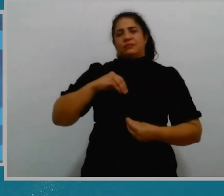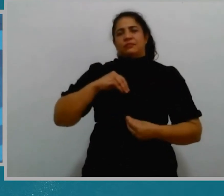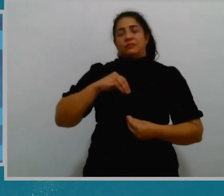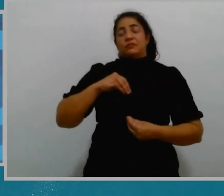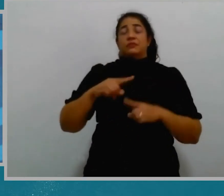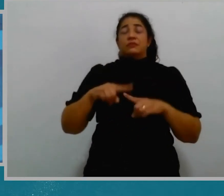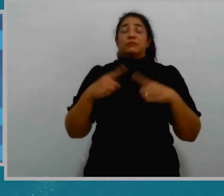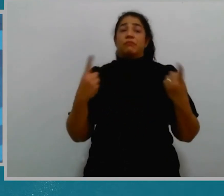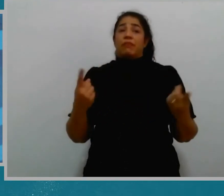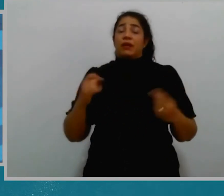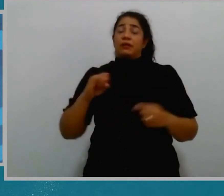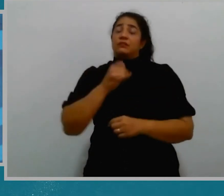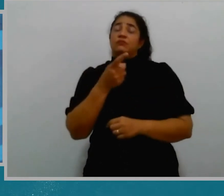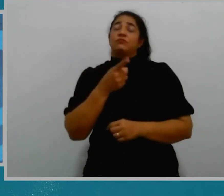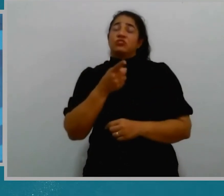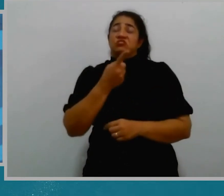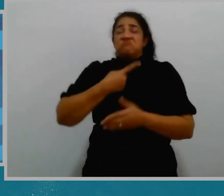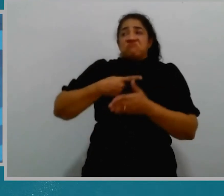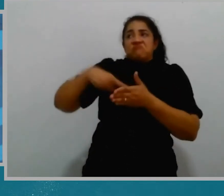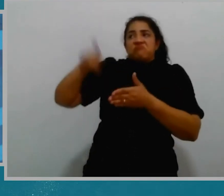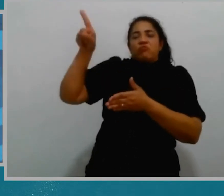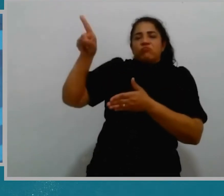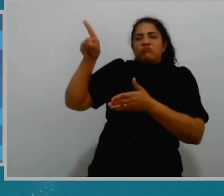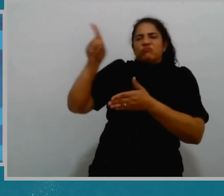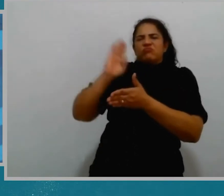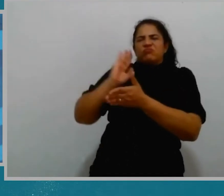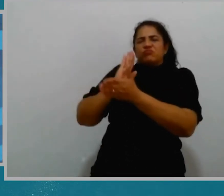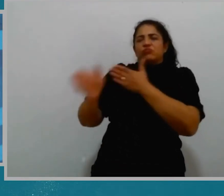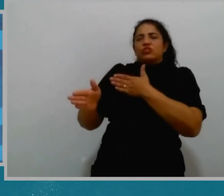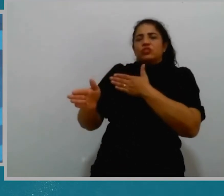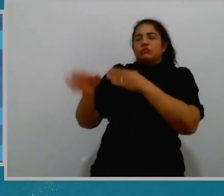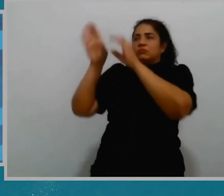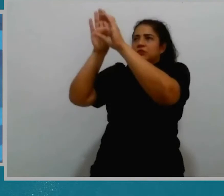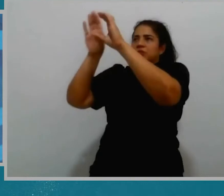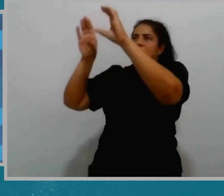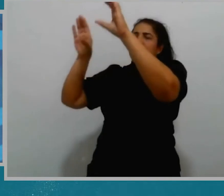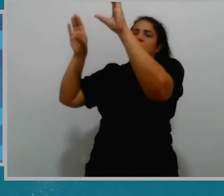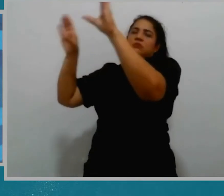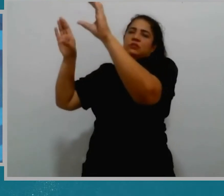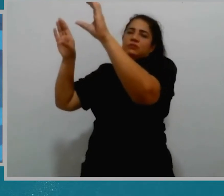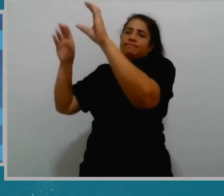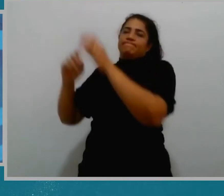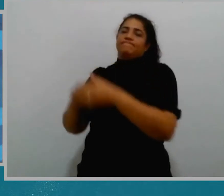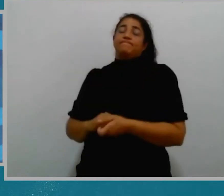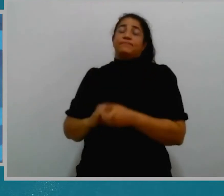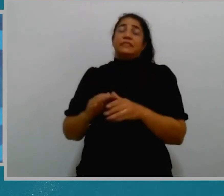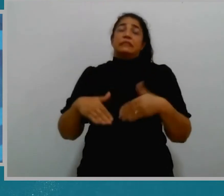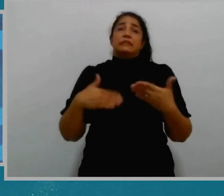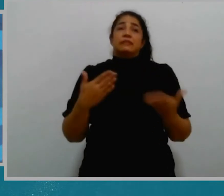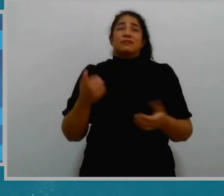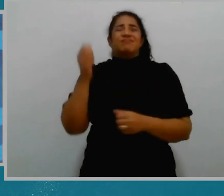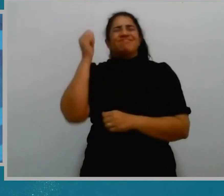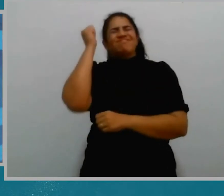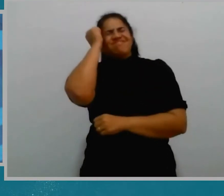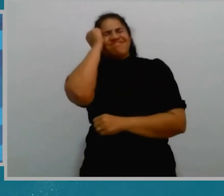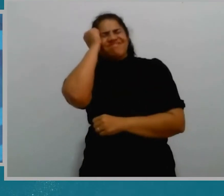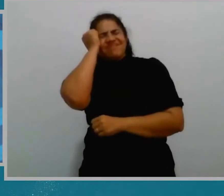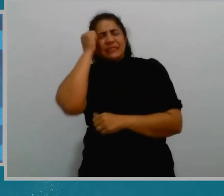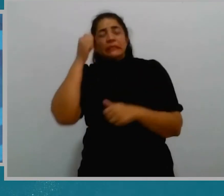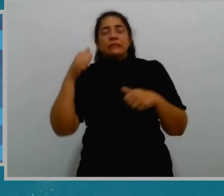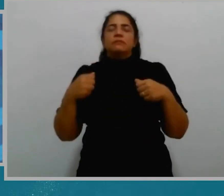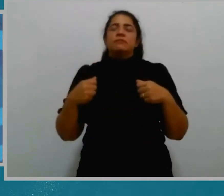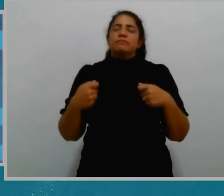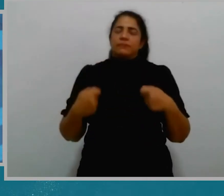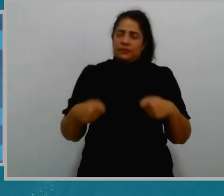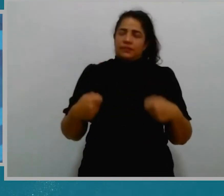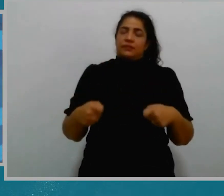como te pegar. Portanto, irmãos, vamos nos arrepender e vamos mudar de plano, mudar de esfera,